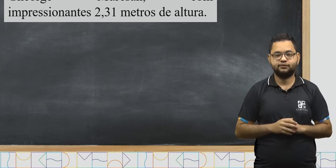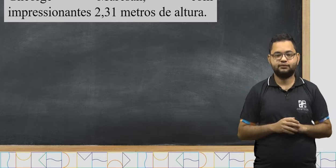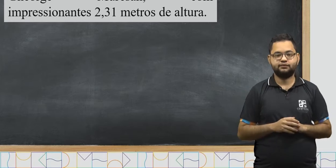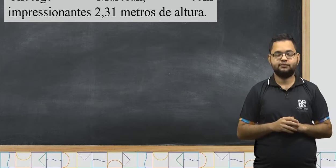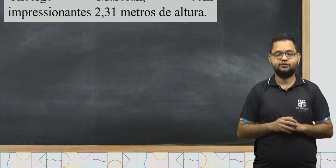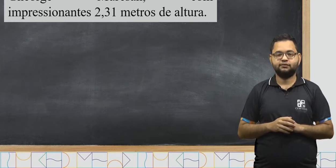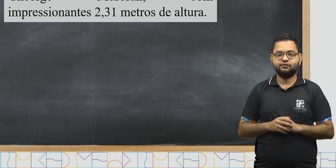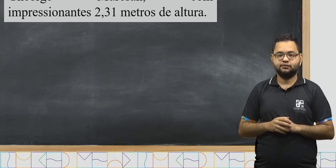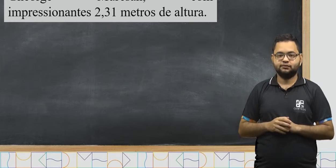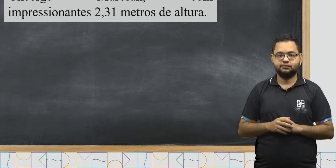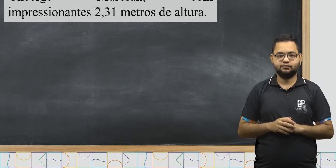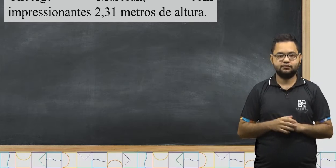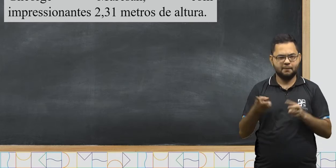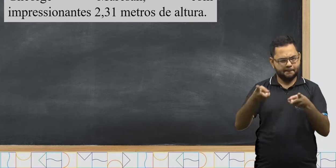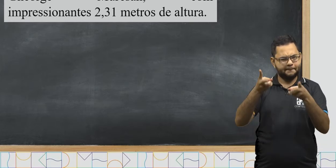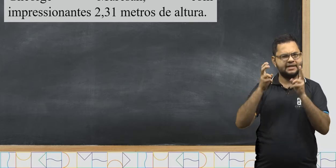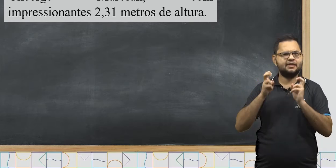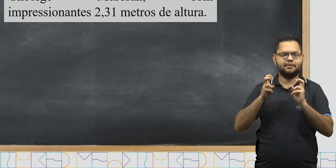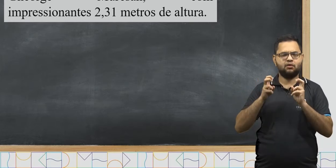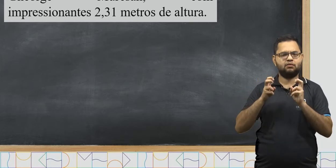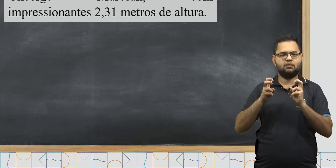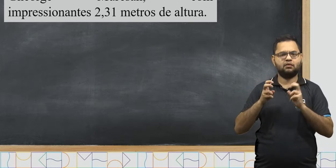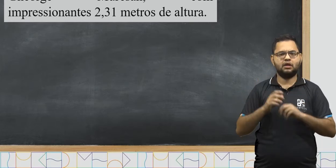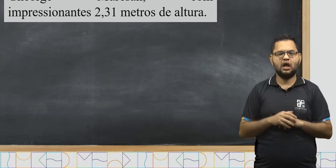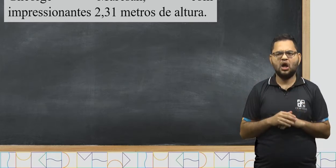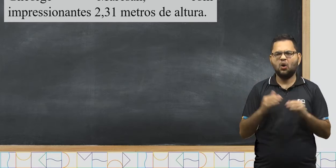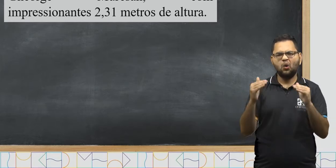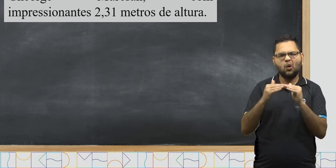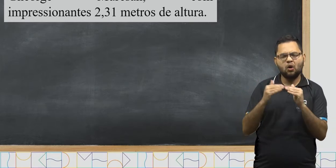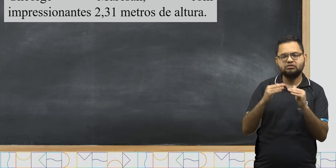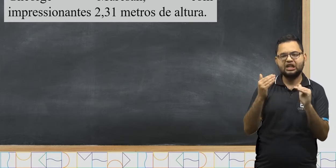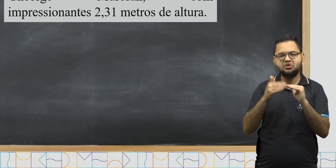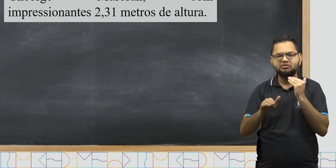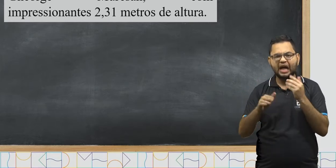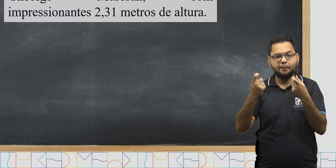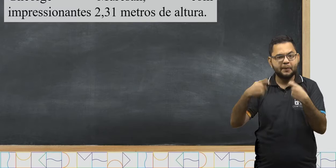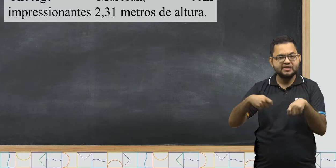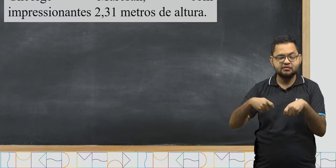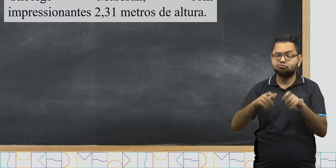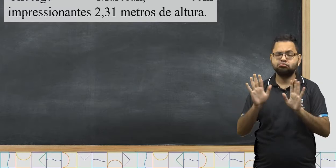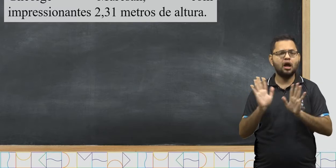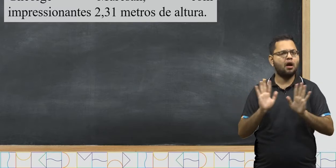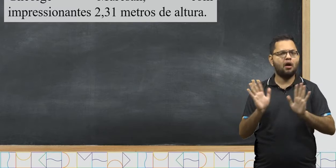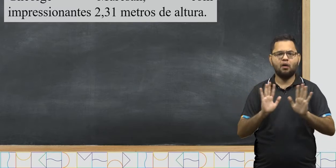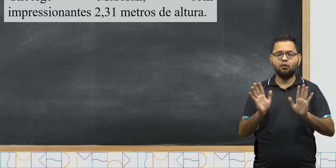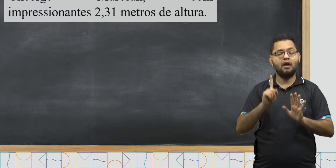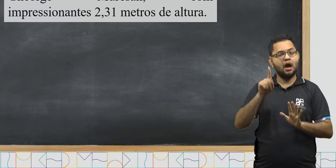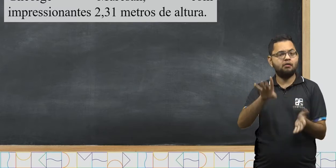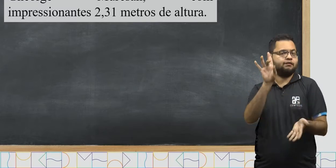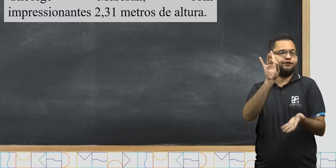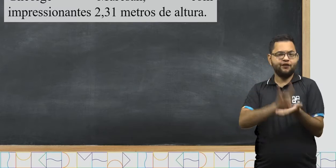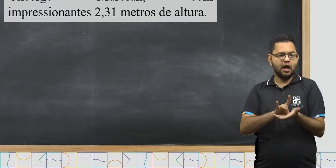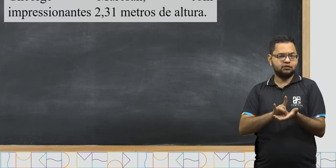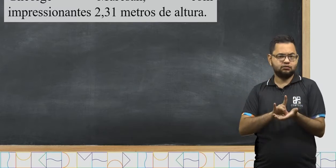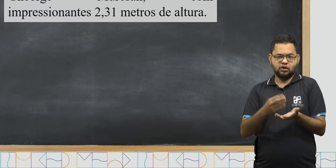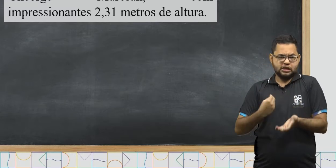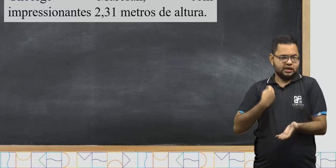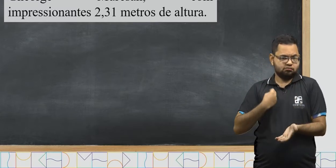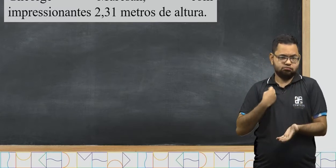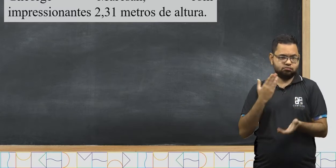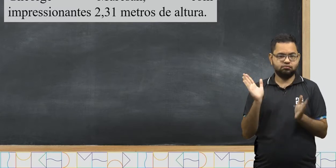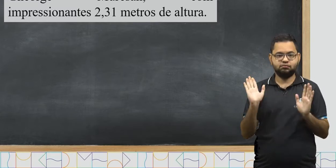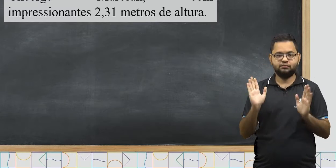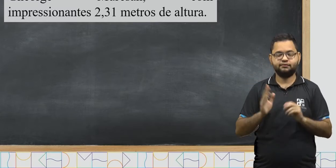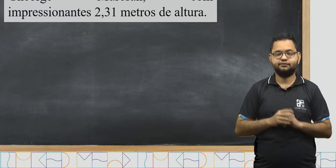centímetros. Veja, não há o que concordar ou discordar deste fato. Ele existe.